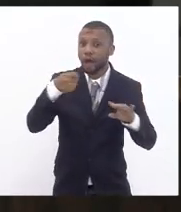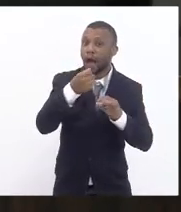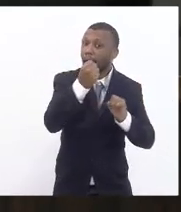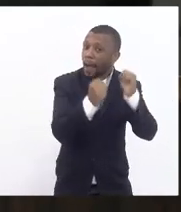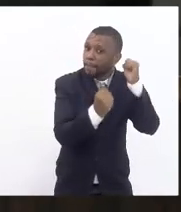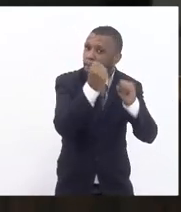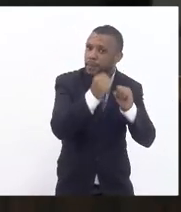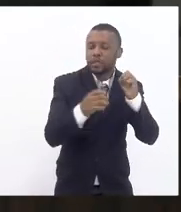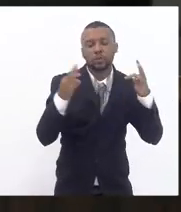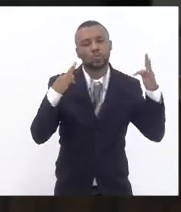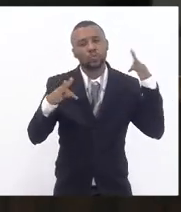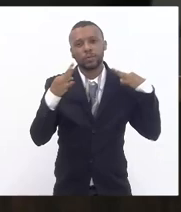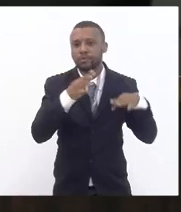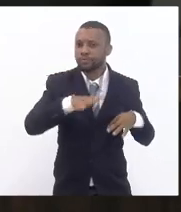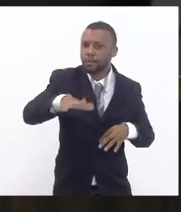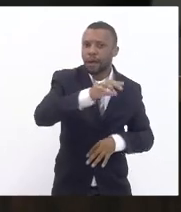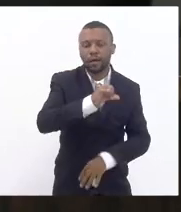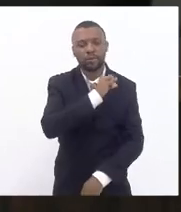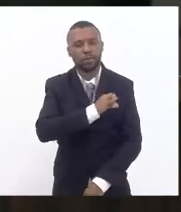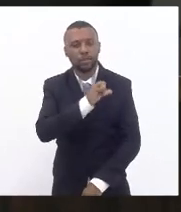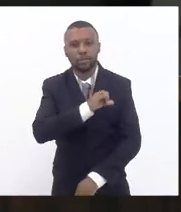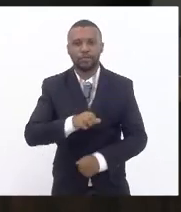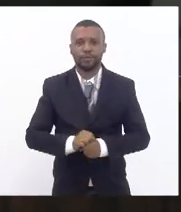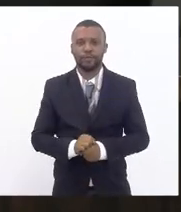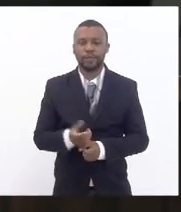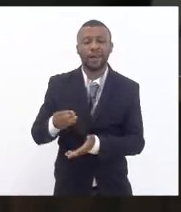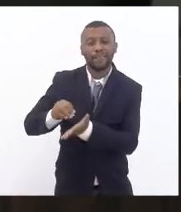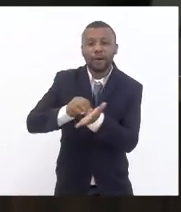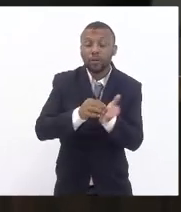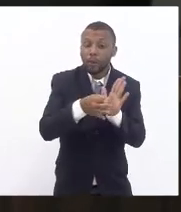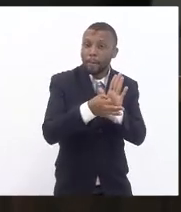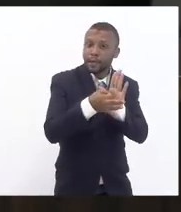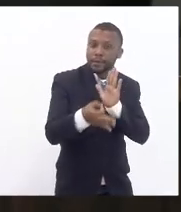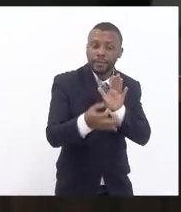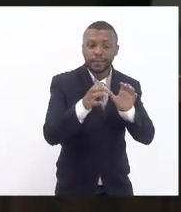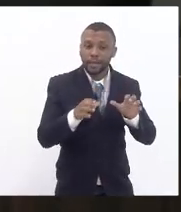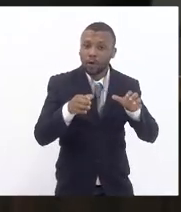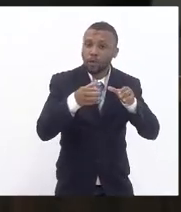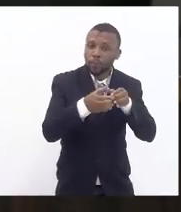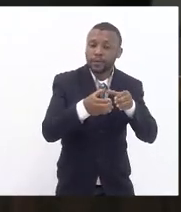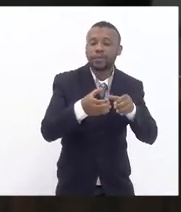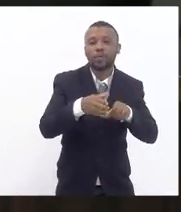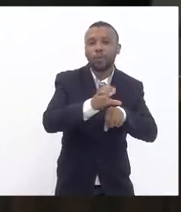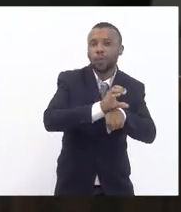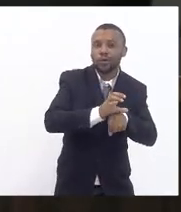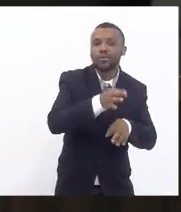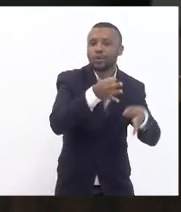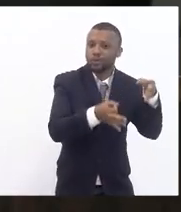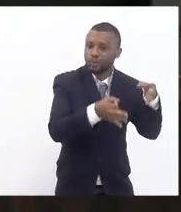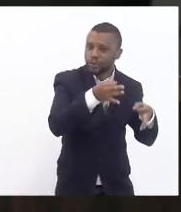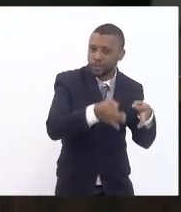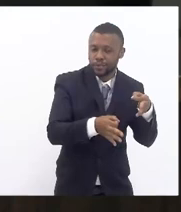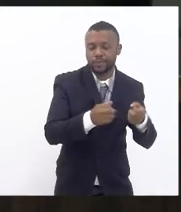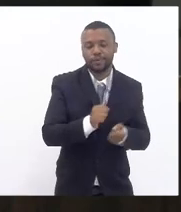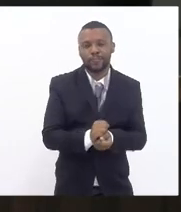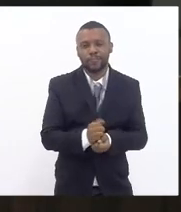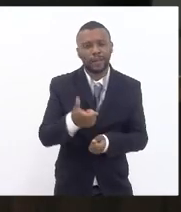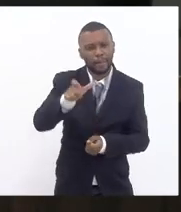do Estado do Rio de Janeiro. Pareceres das comissões de Constituição e Justiça pela constitucionalidade da pessoa com